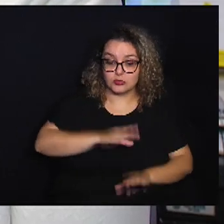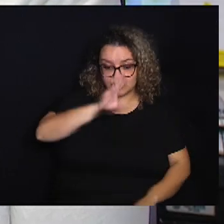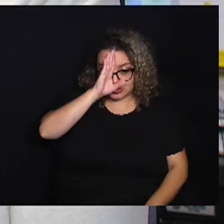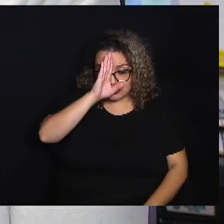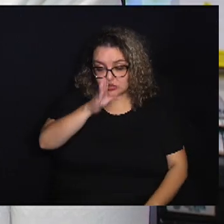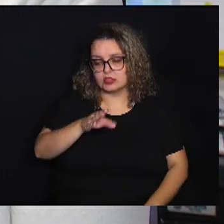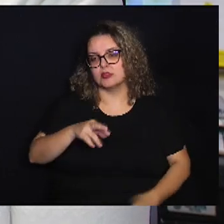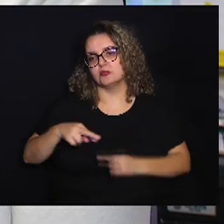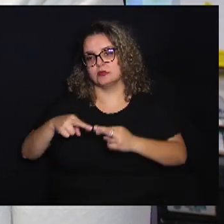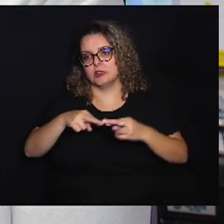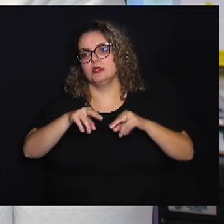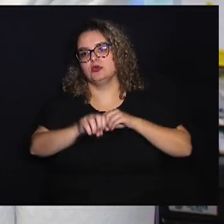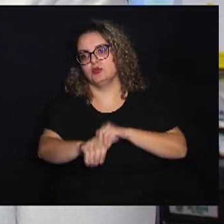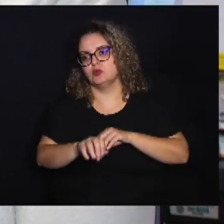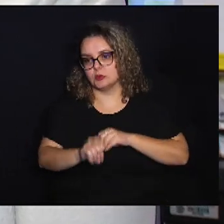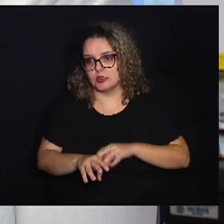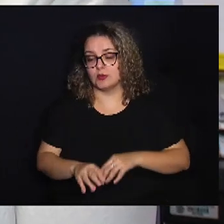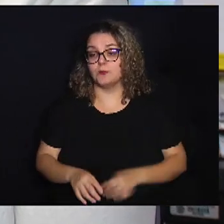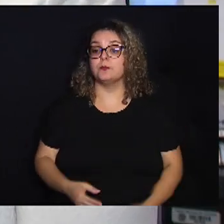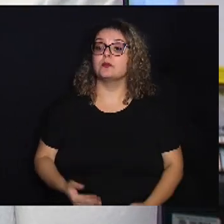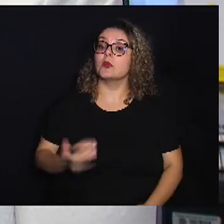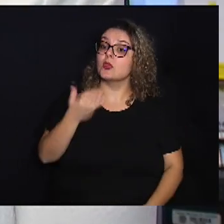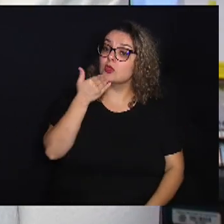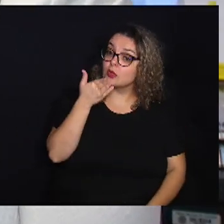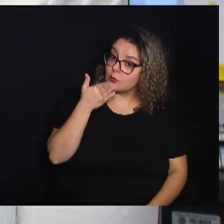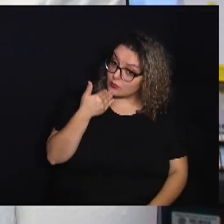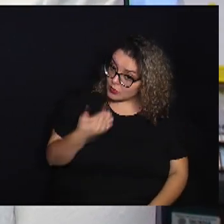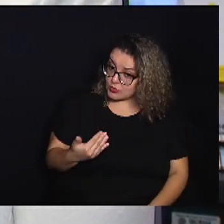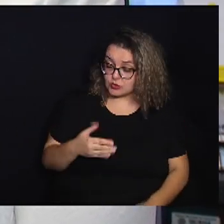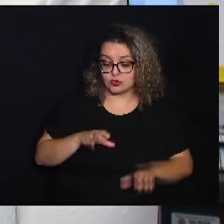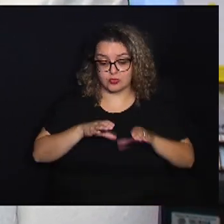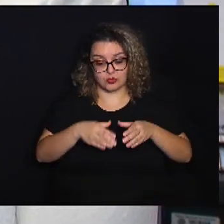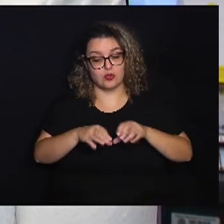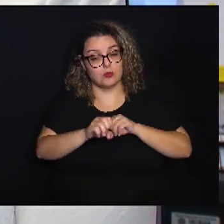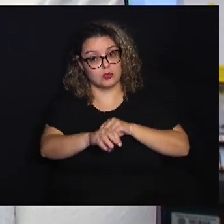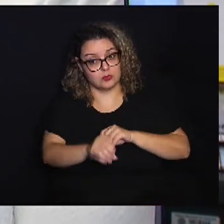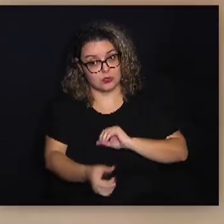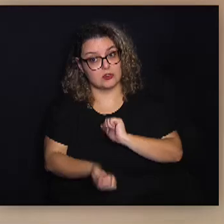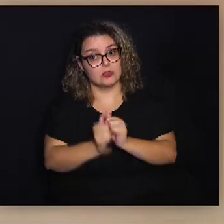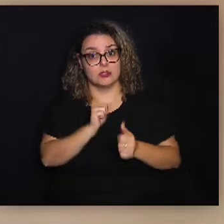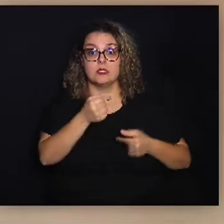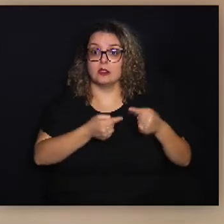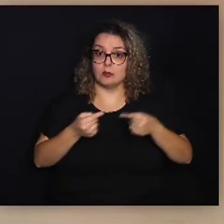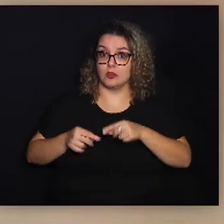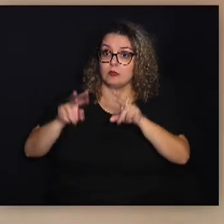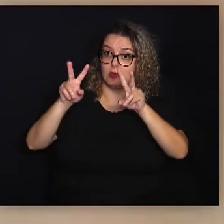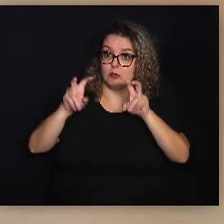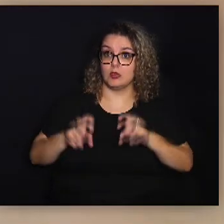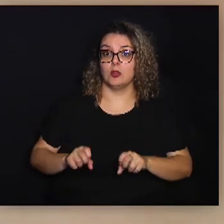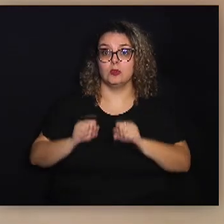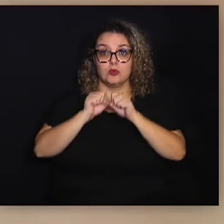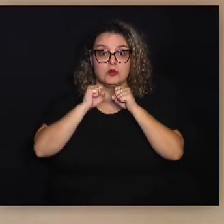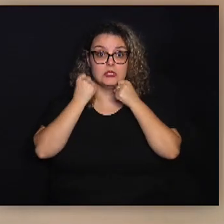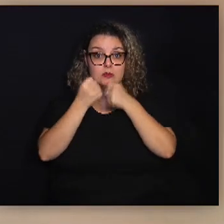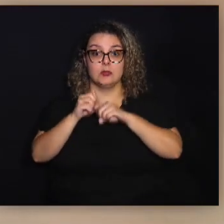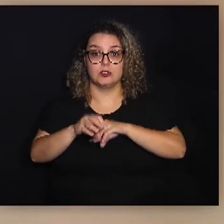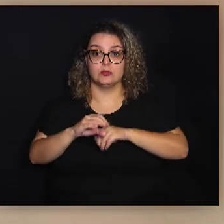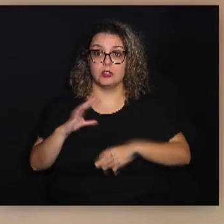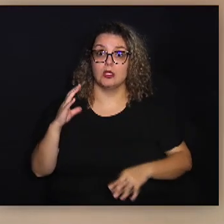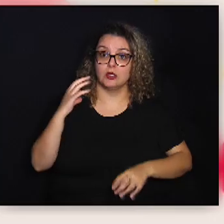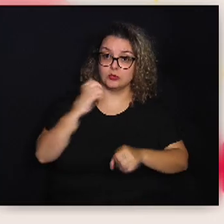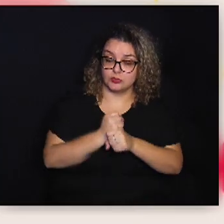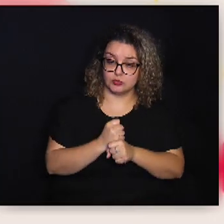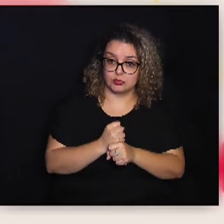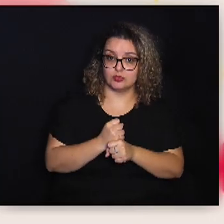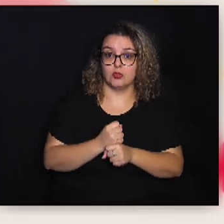municipal de educação, que demandou que a Comissão de Educação e Esportes debatesse os temas. O Seminário de Educação Integral levou